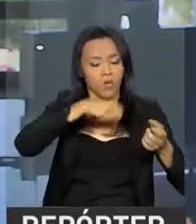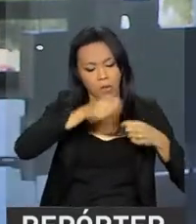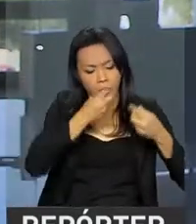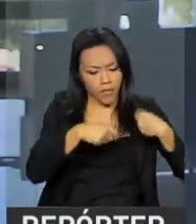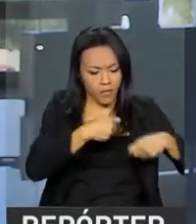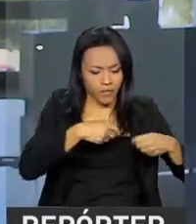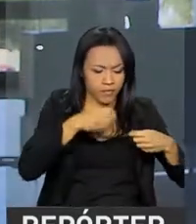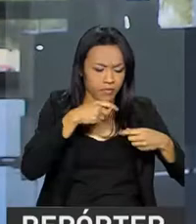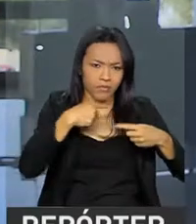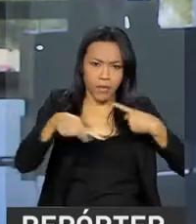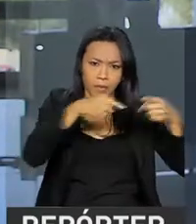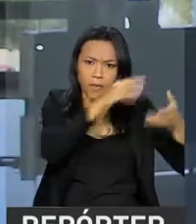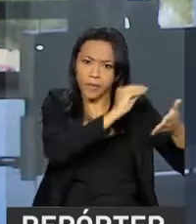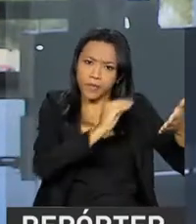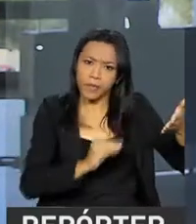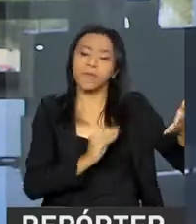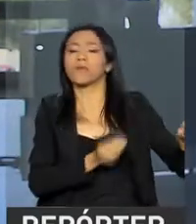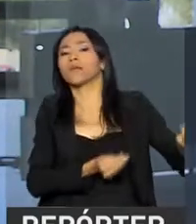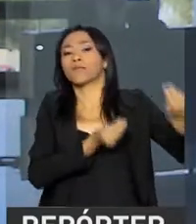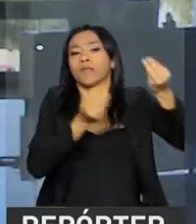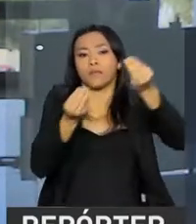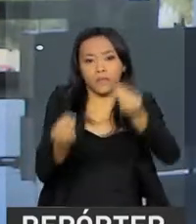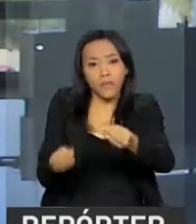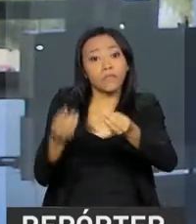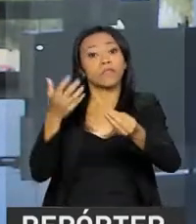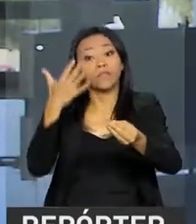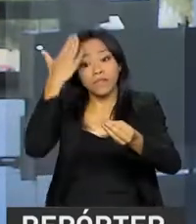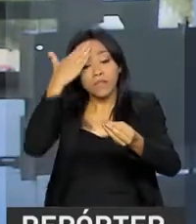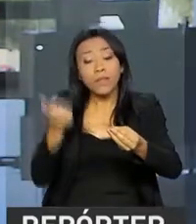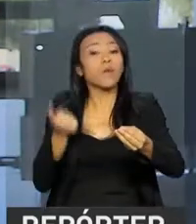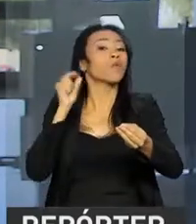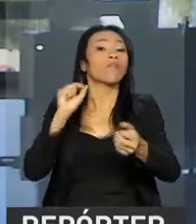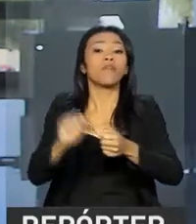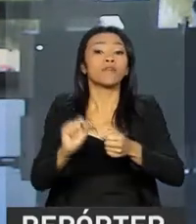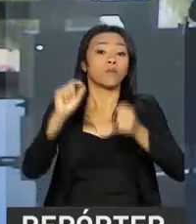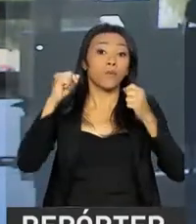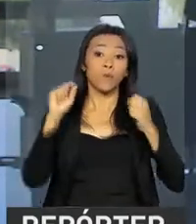reuniões de avaliação, se ter os resultados práticos, efetivos, daquilo que foi apresentado.